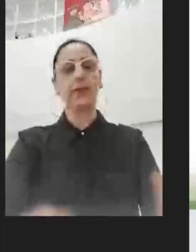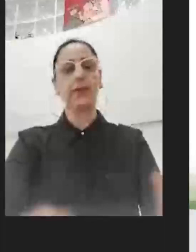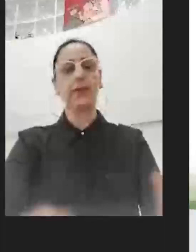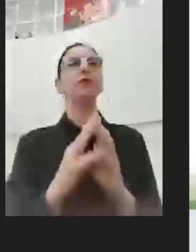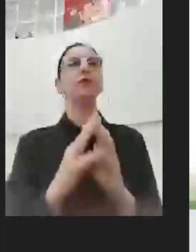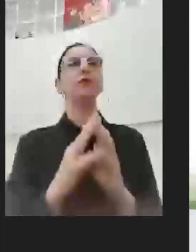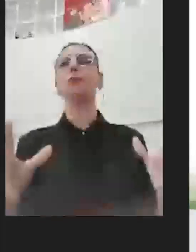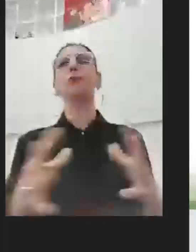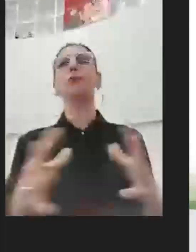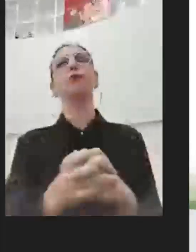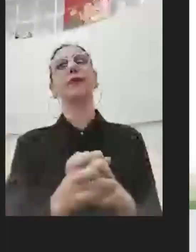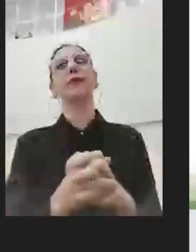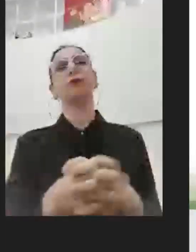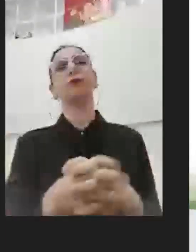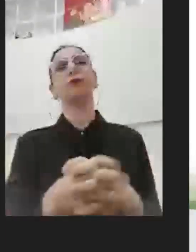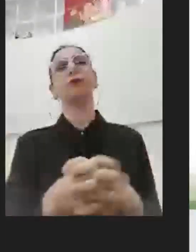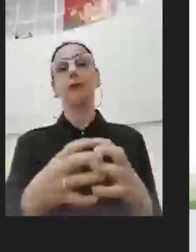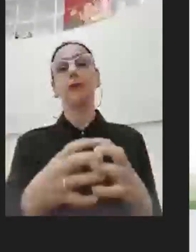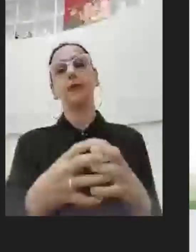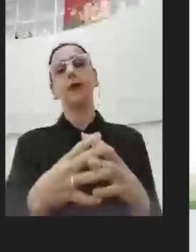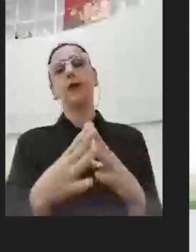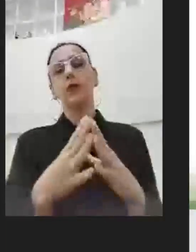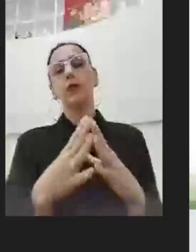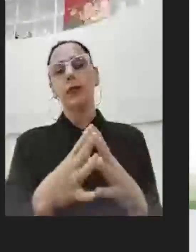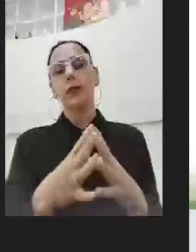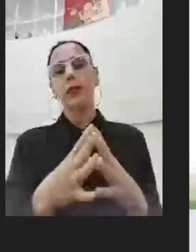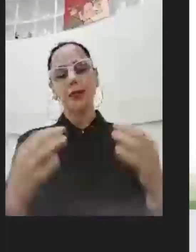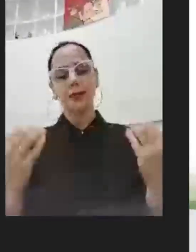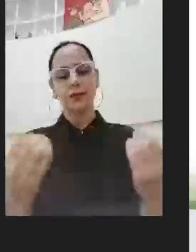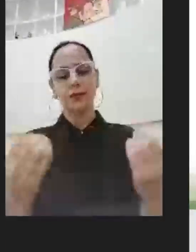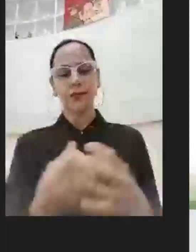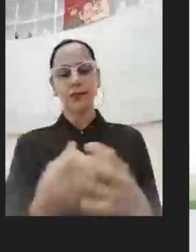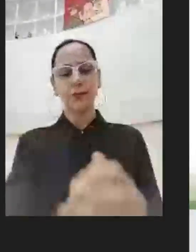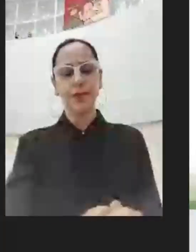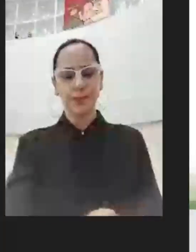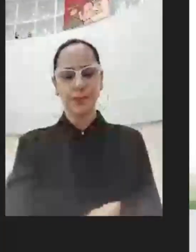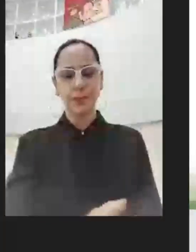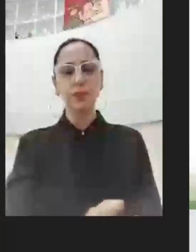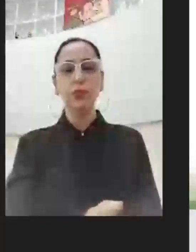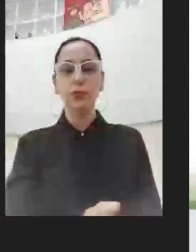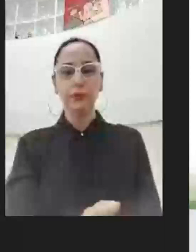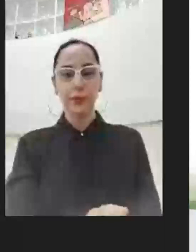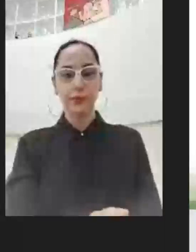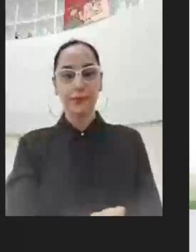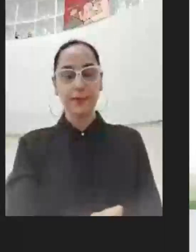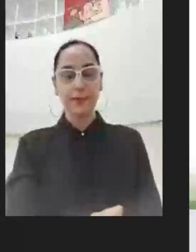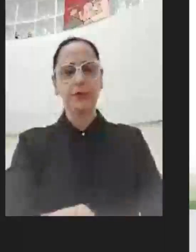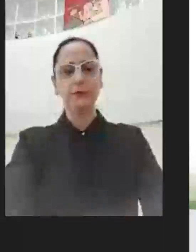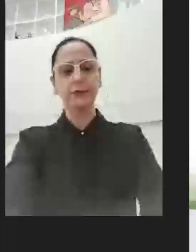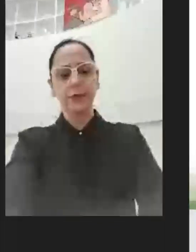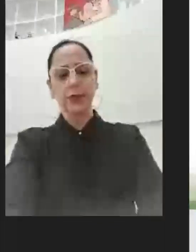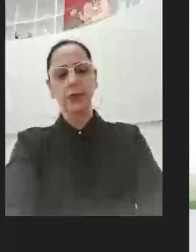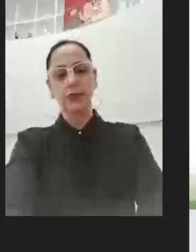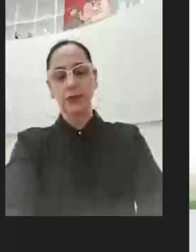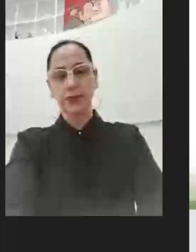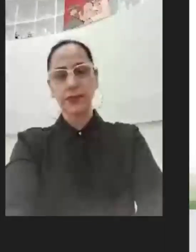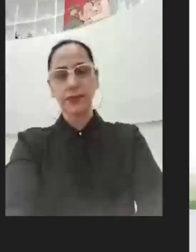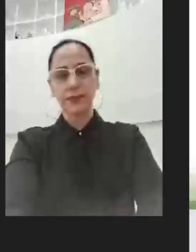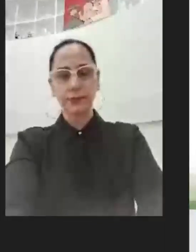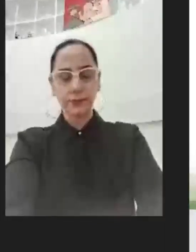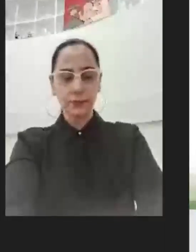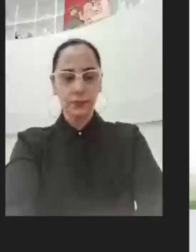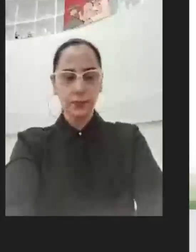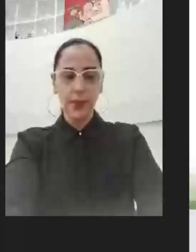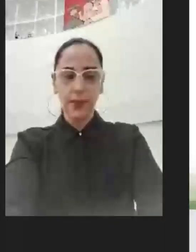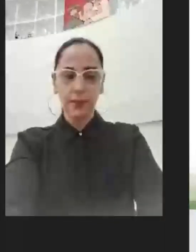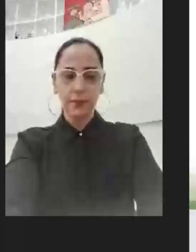completo. Então ele tem uma composição, como todo mundo da saúde sabe aqui, única. Às vezes eu participei de um curso final de semana